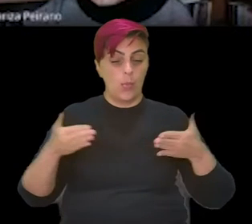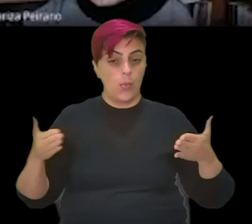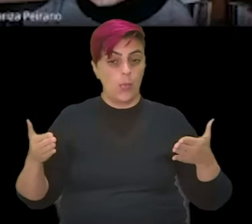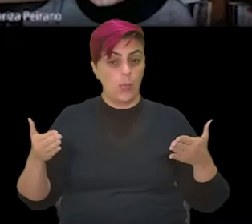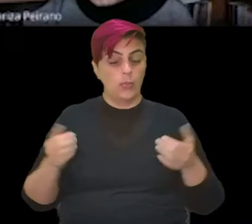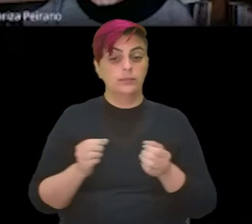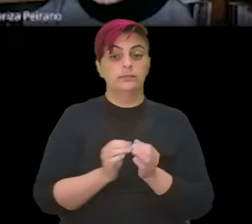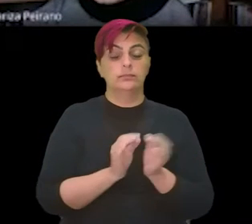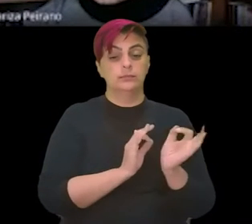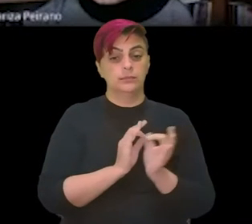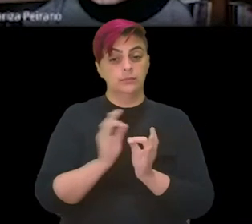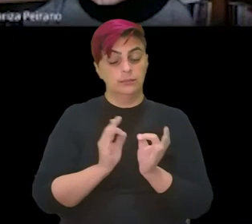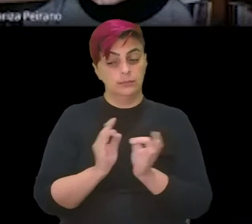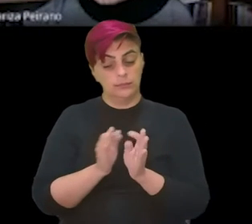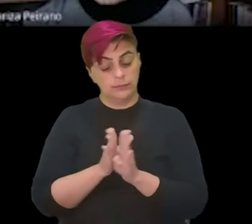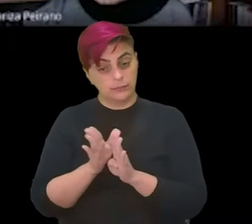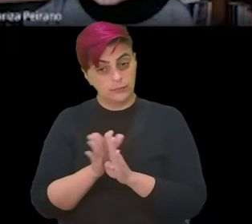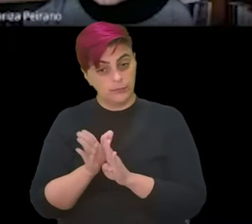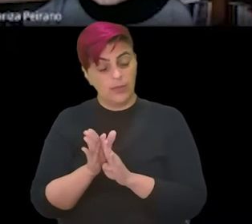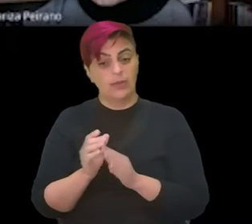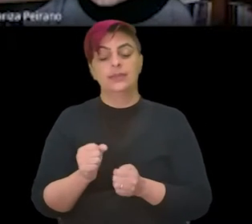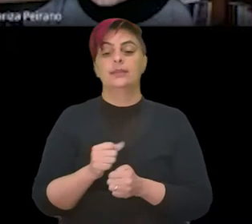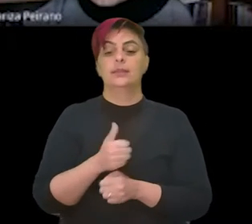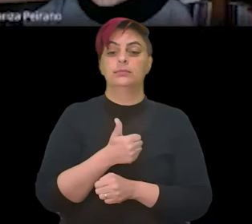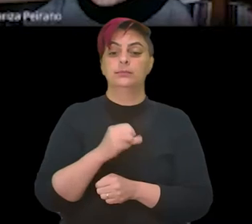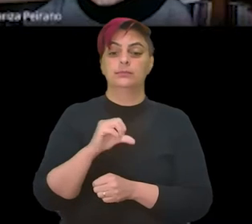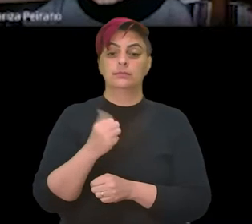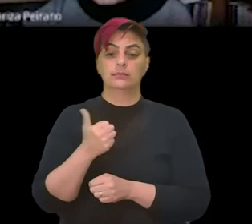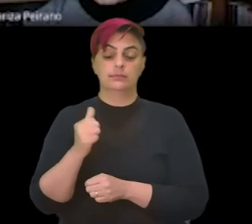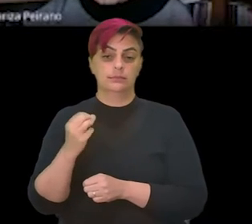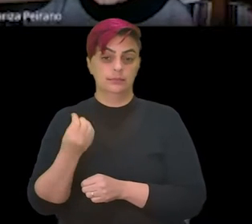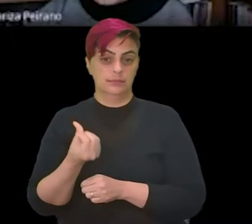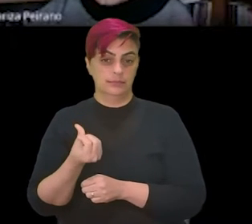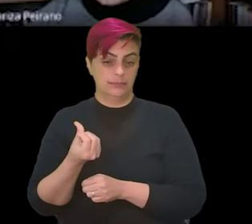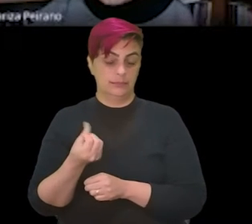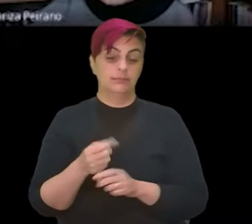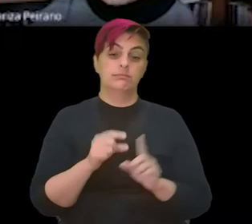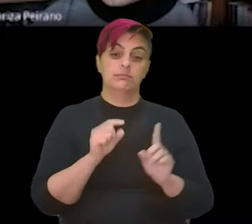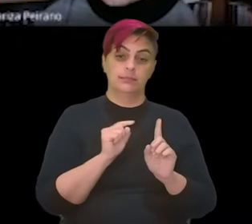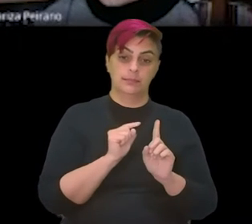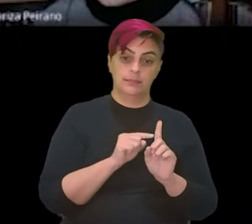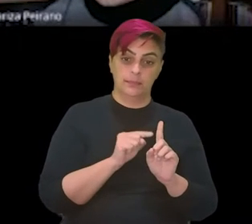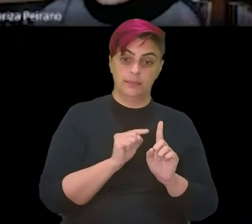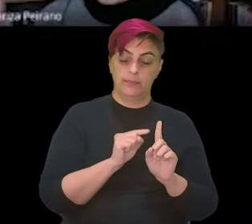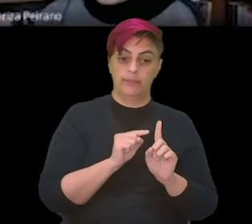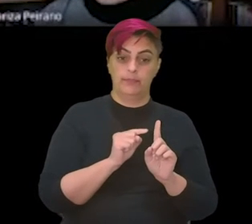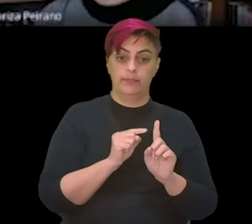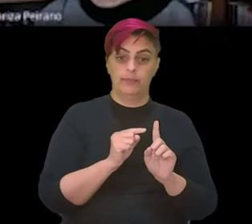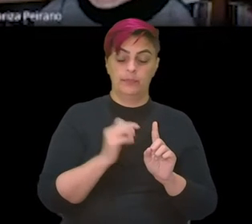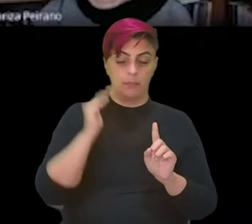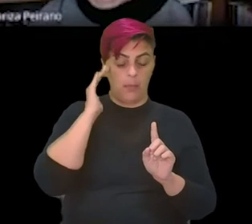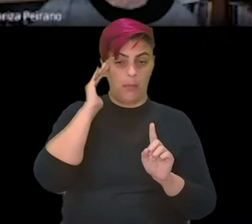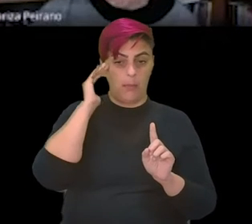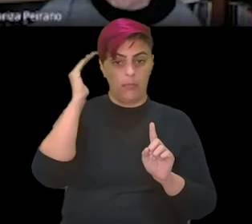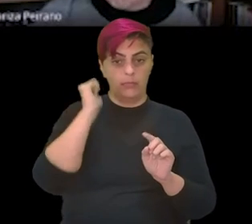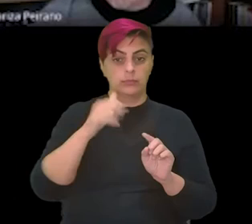de Rivers, a quem chamou em 1916 de o santo padroeiro da pesquisa de